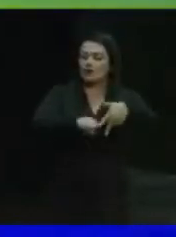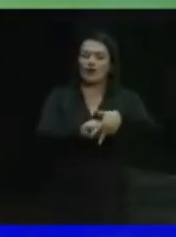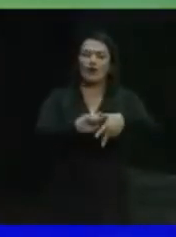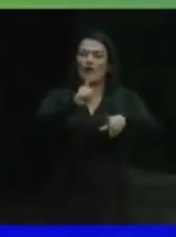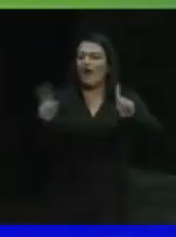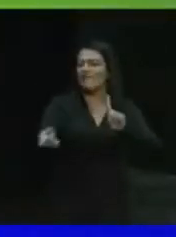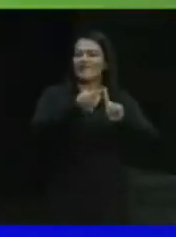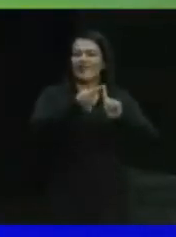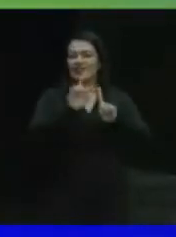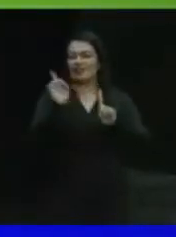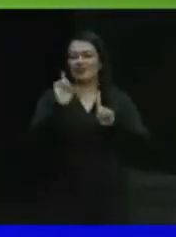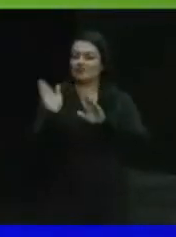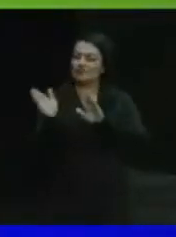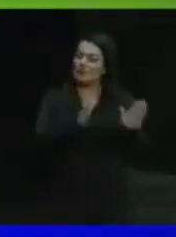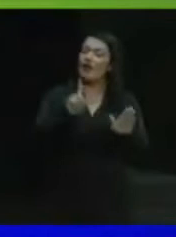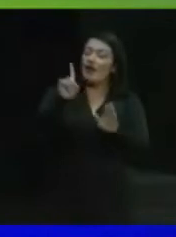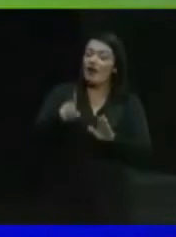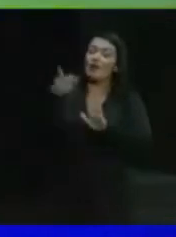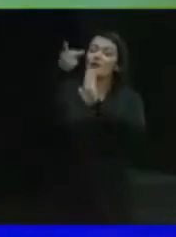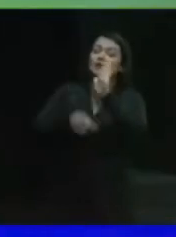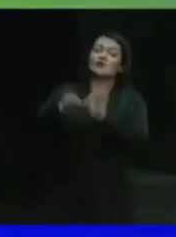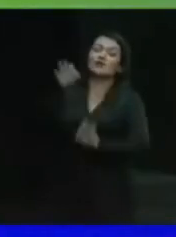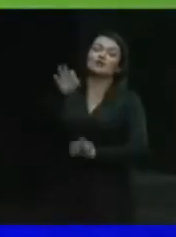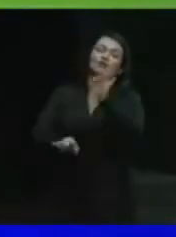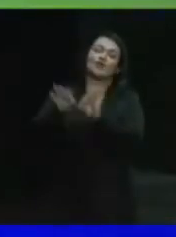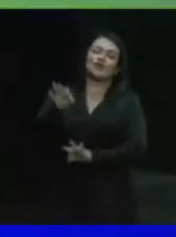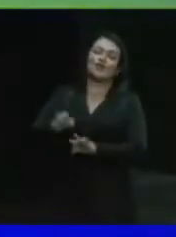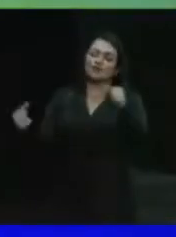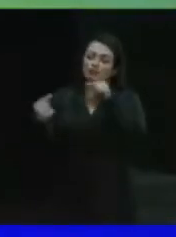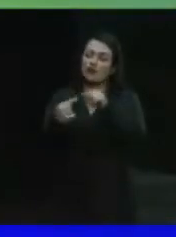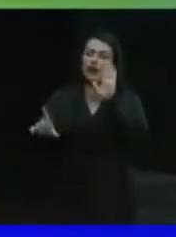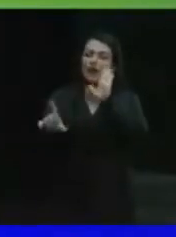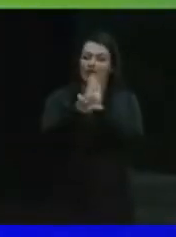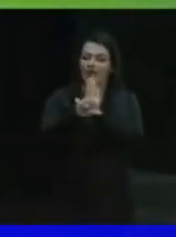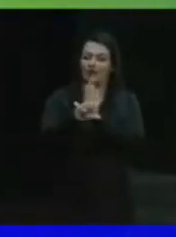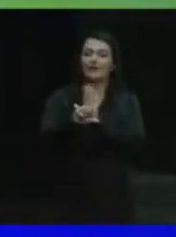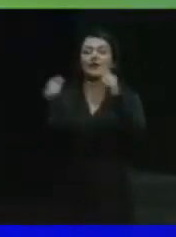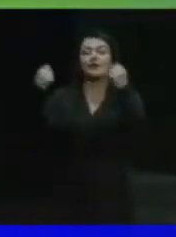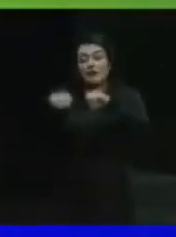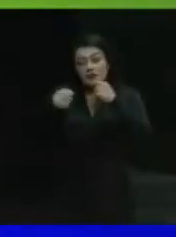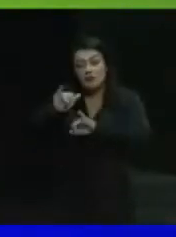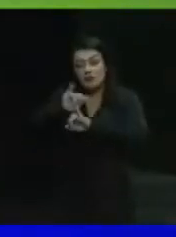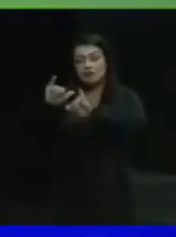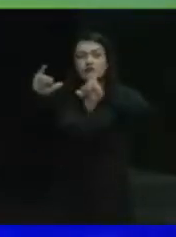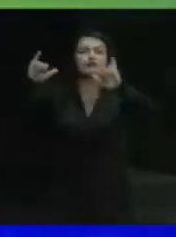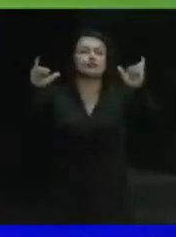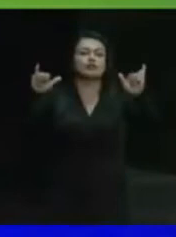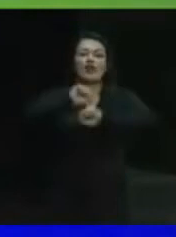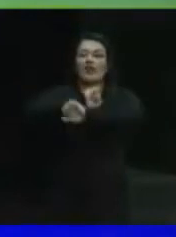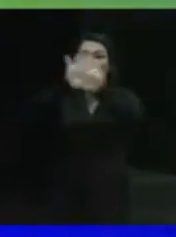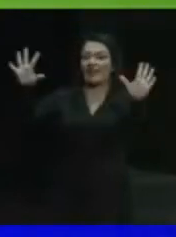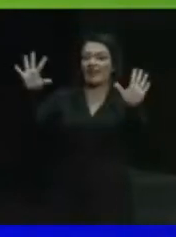é um projeto de justiça na forma da lei. É impedir que as estruturas de poder